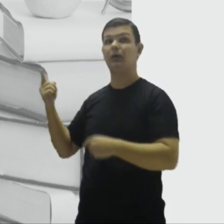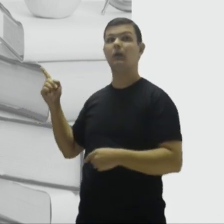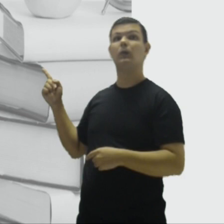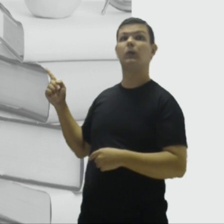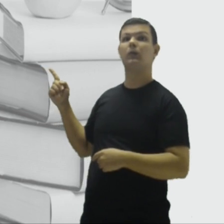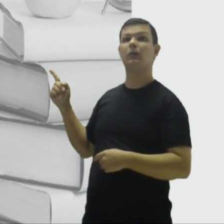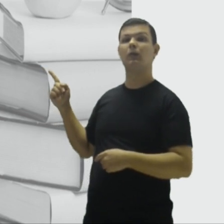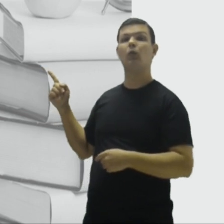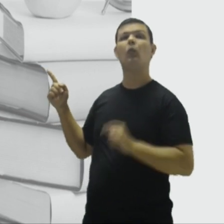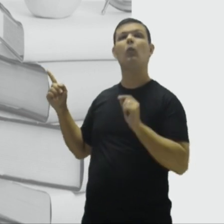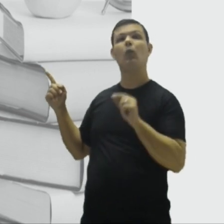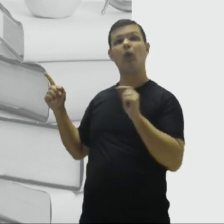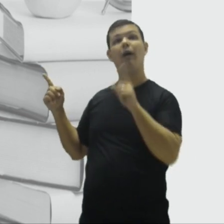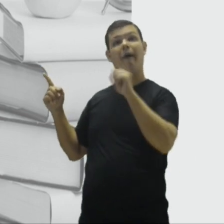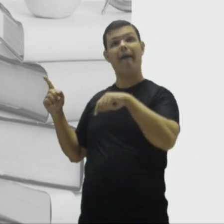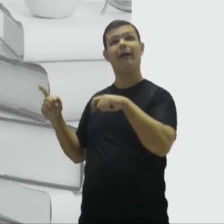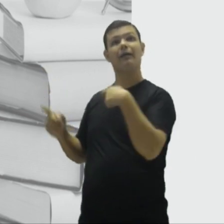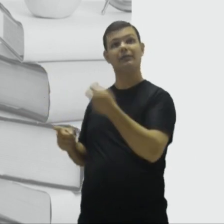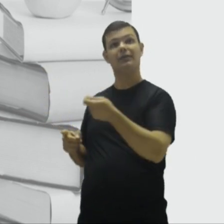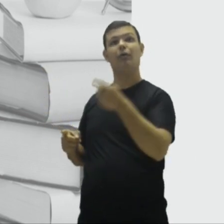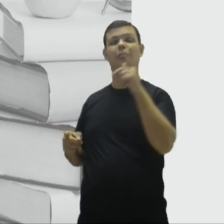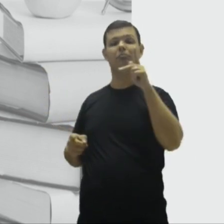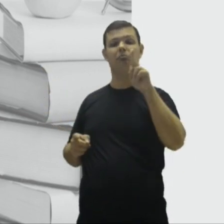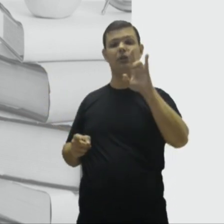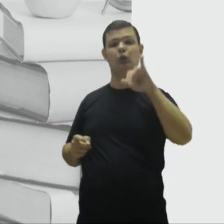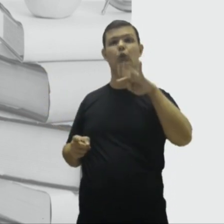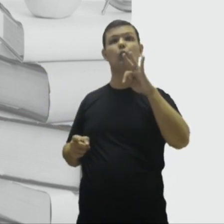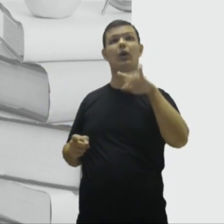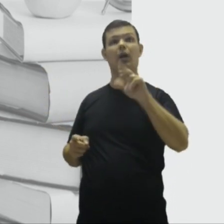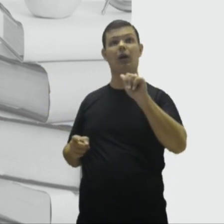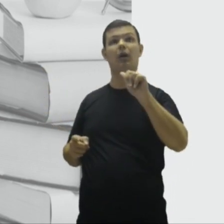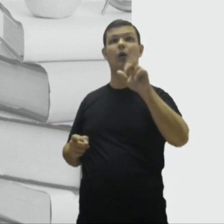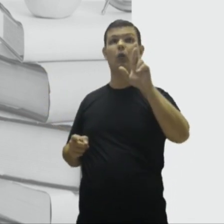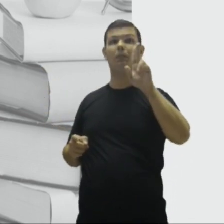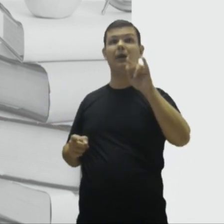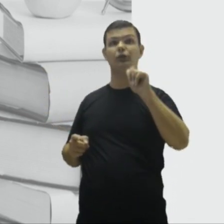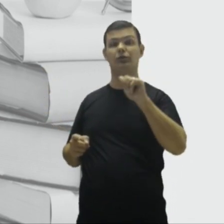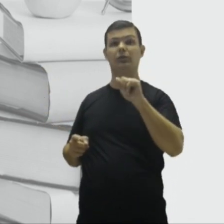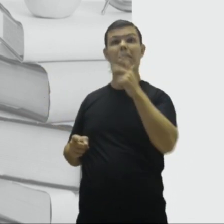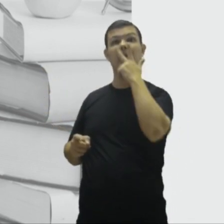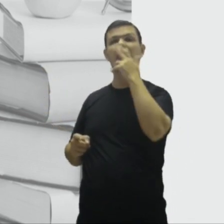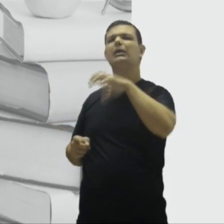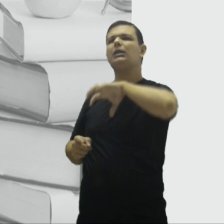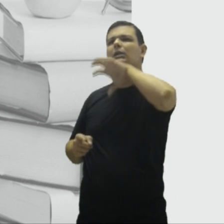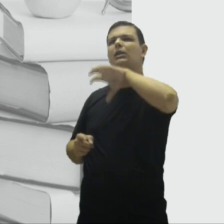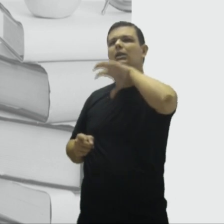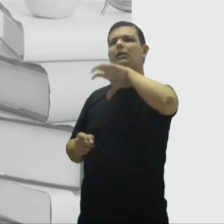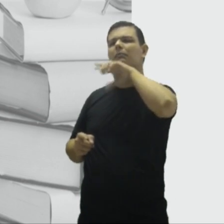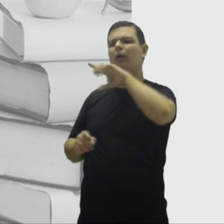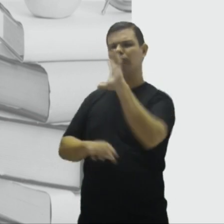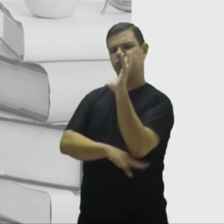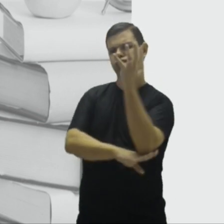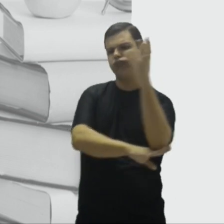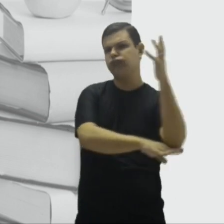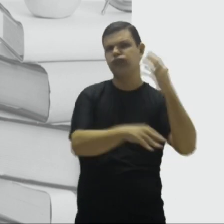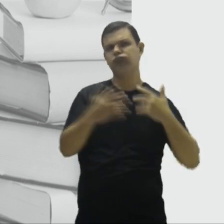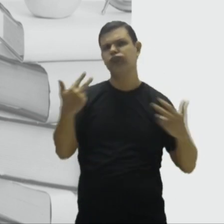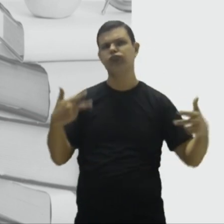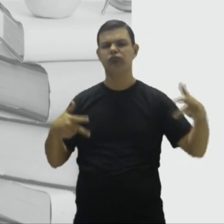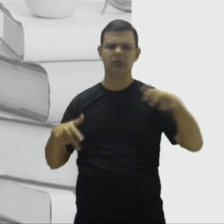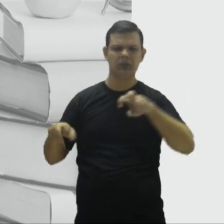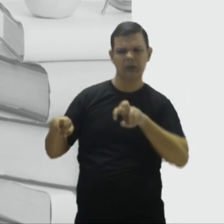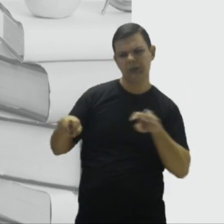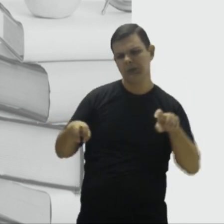ó. Isso é um exemplo de pintura rupestre, tá? Da ideia de um animal silvestre, certo? Andando numa